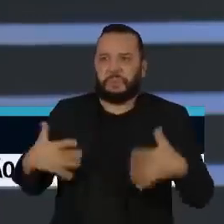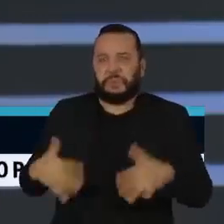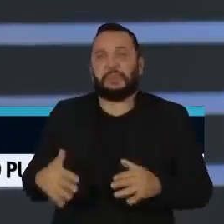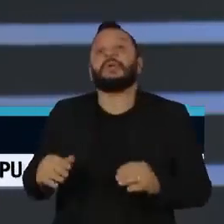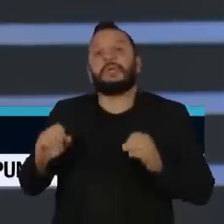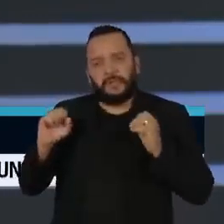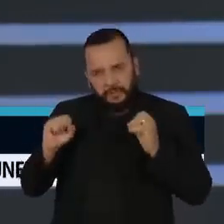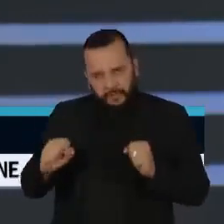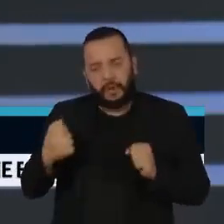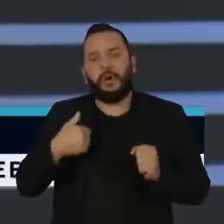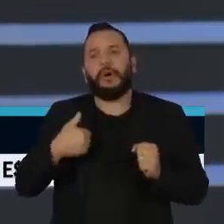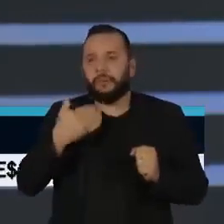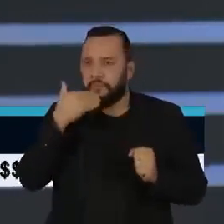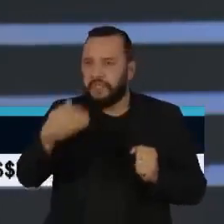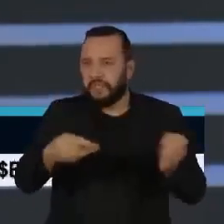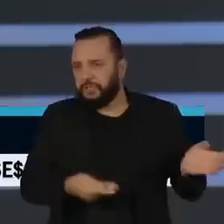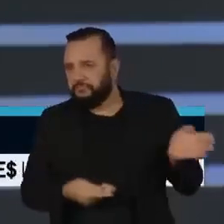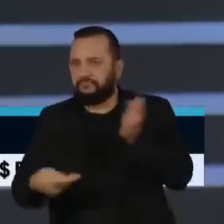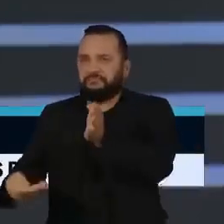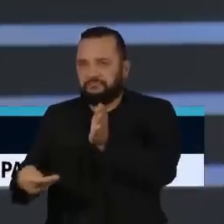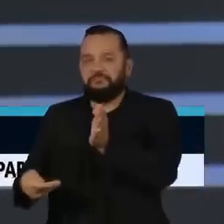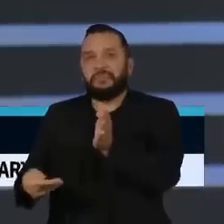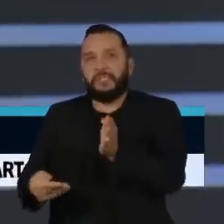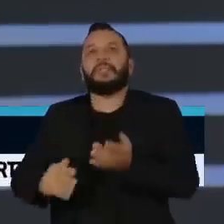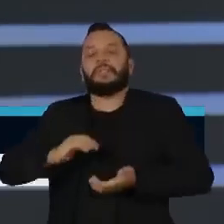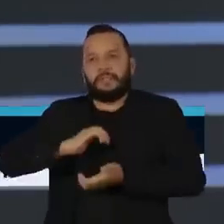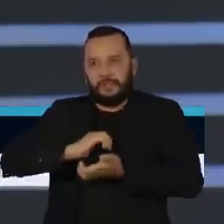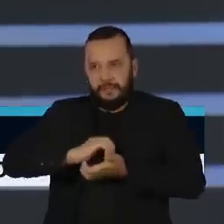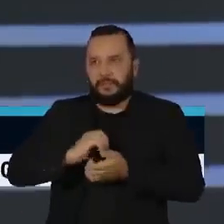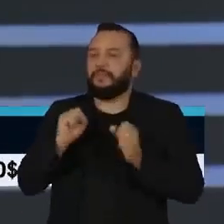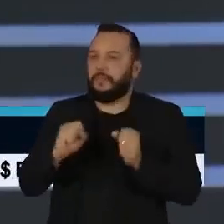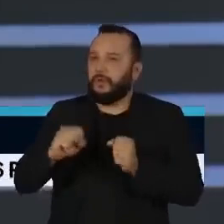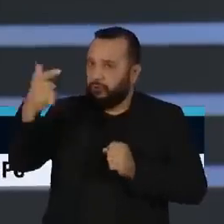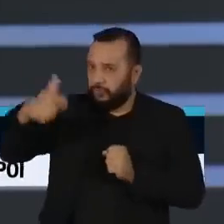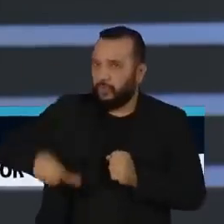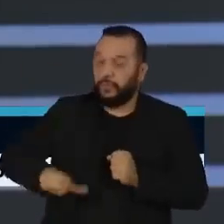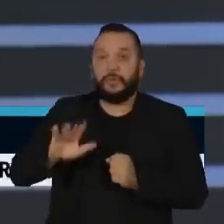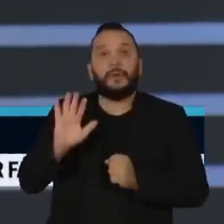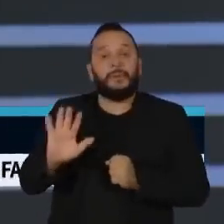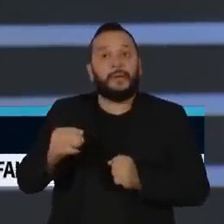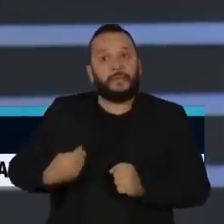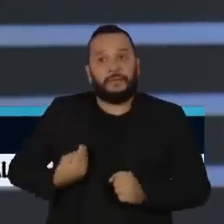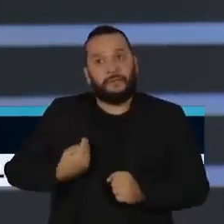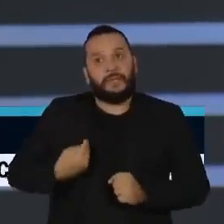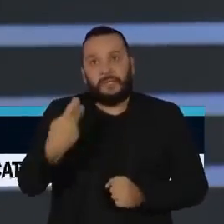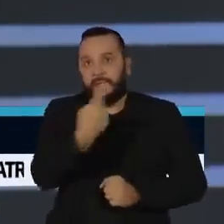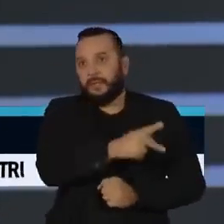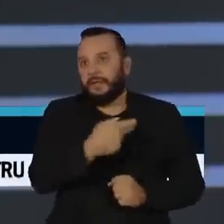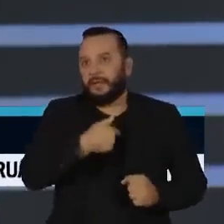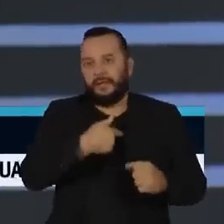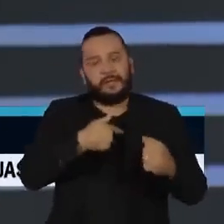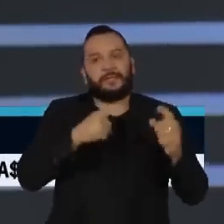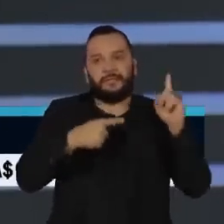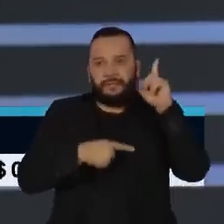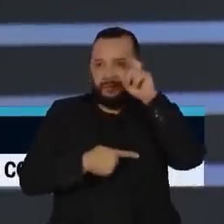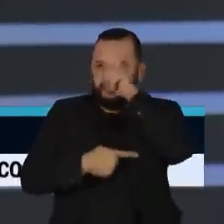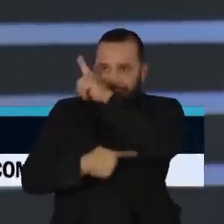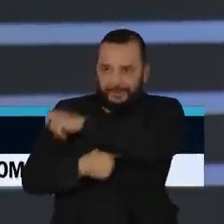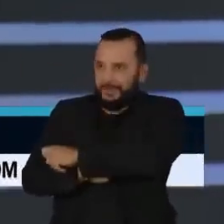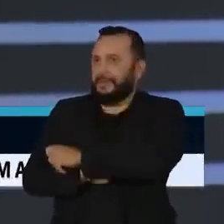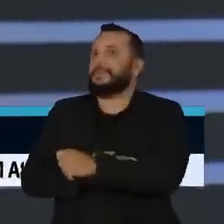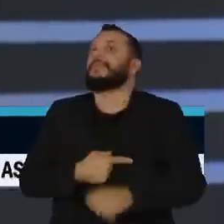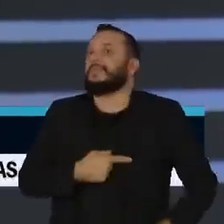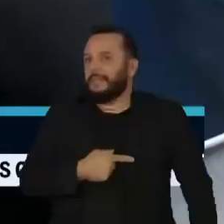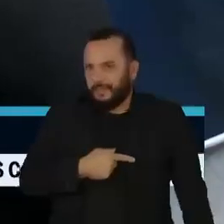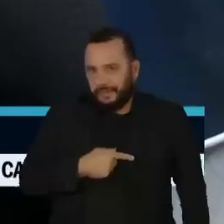recurso né pode recorrer ter recurso próprio Supremo Tribunal Federal com tudo a vida dele ficou muito difícil é muito